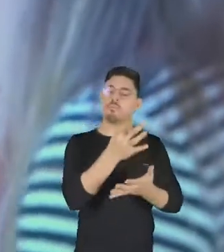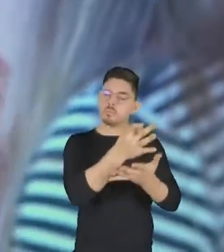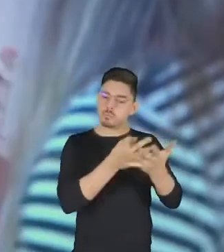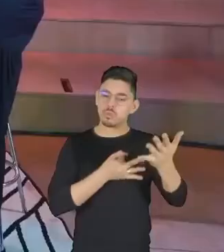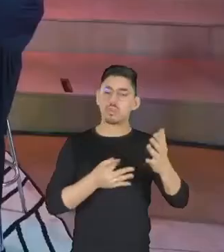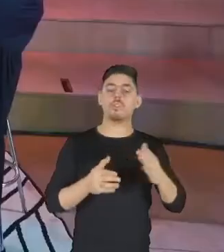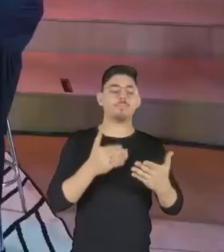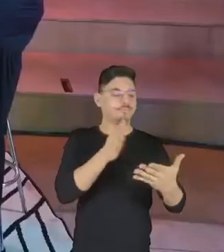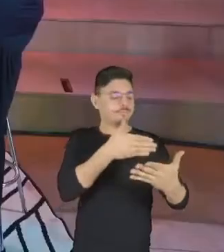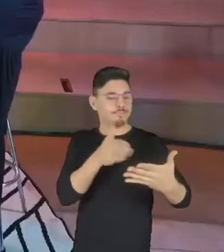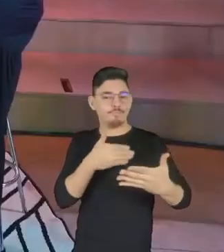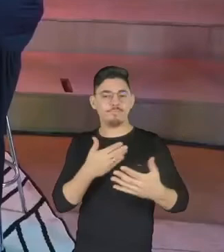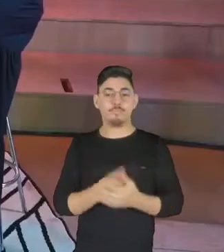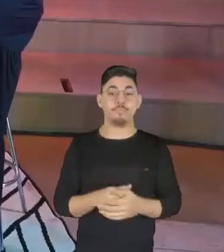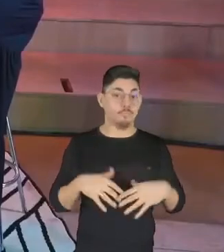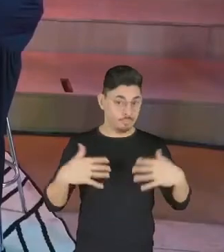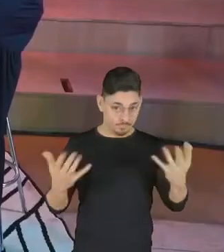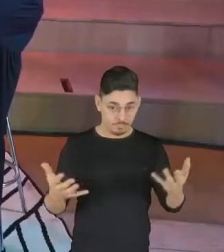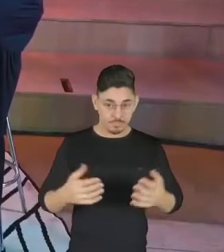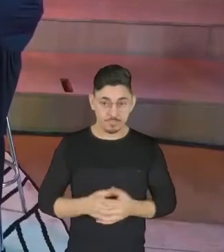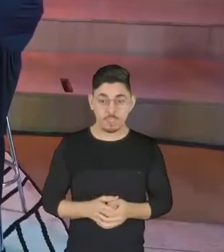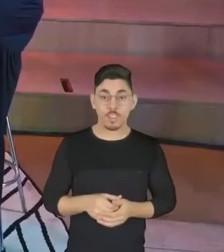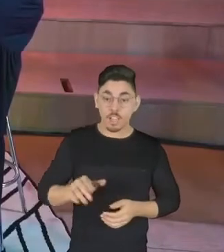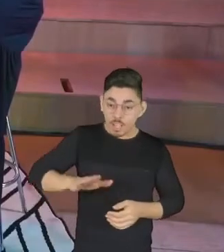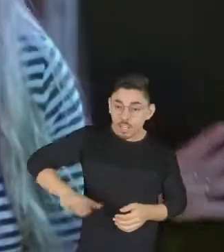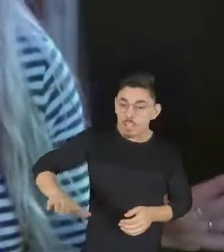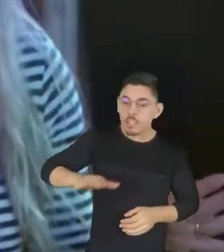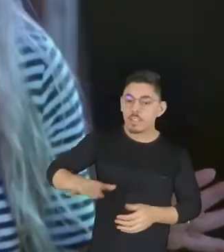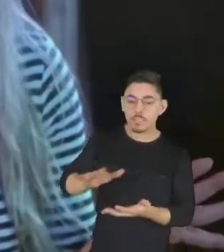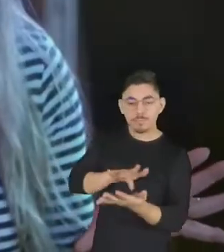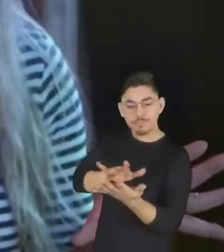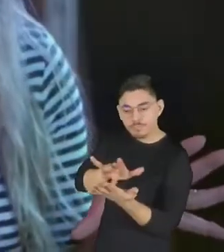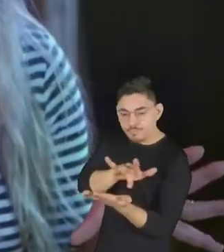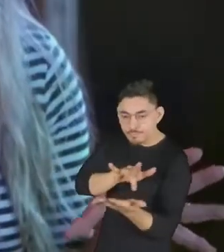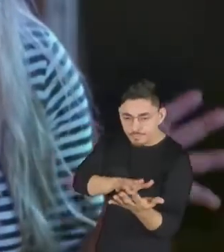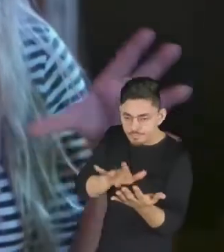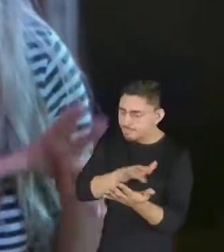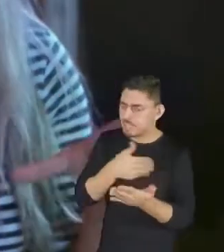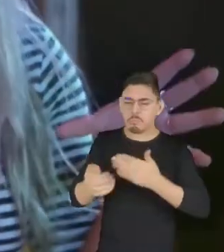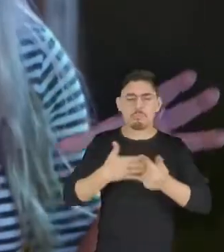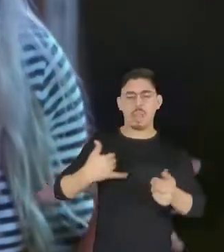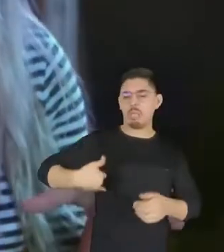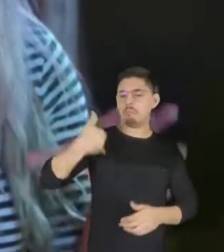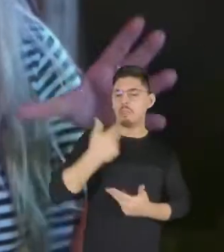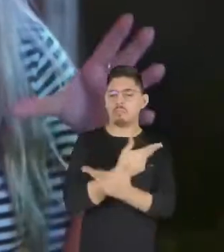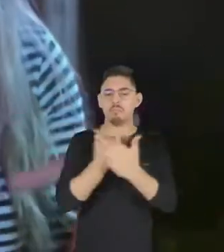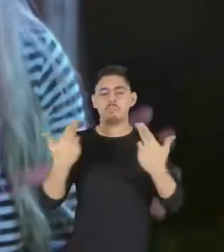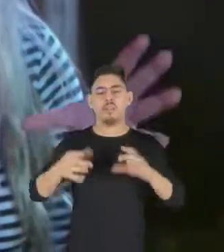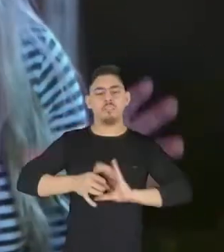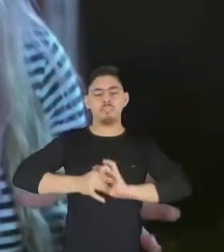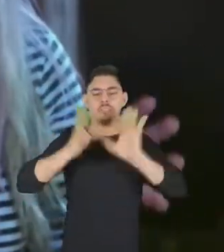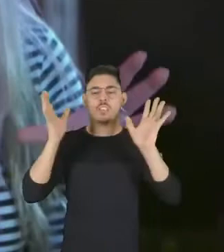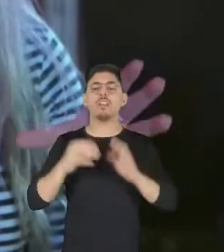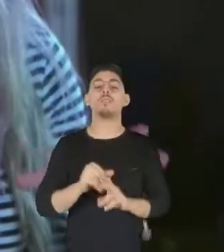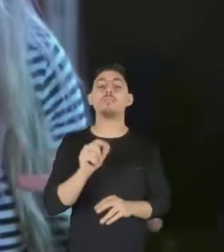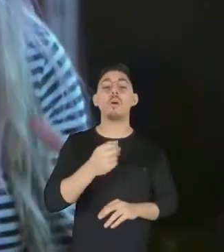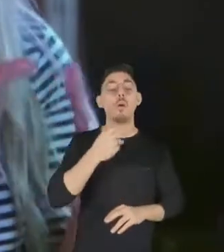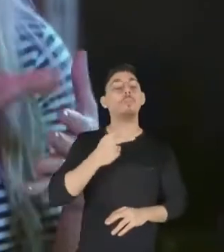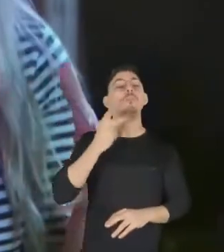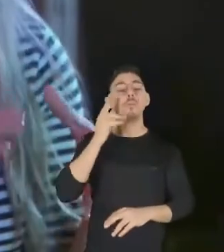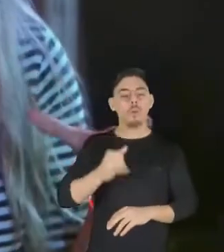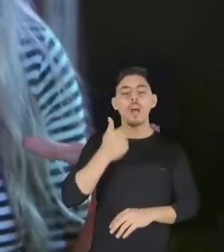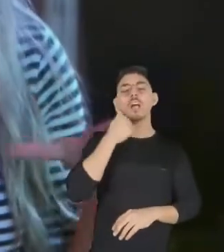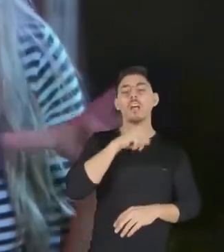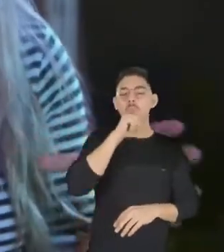no aplicativo. Então, a criança que está no iPad de qualquer idade, o pai pode sentar no próprio